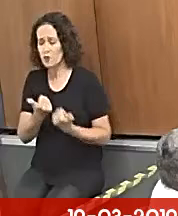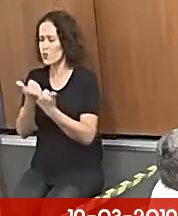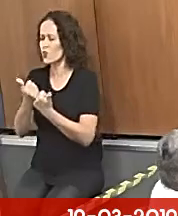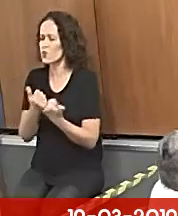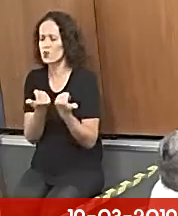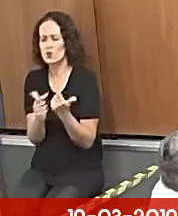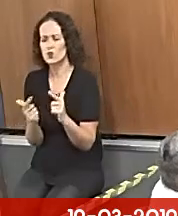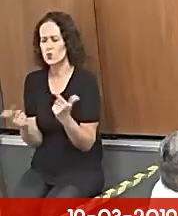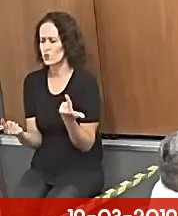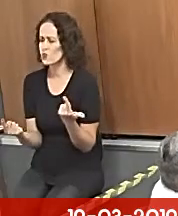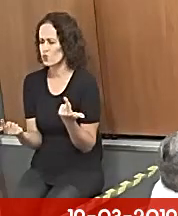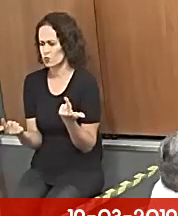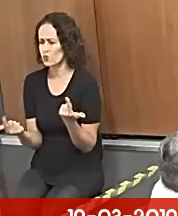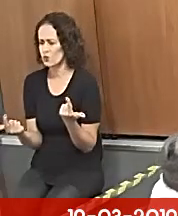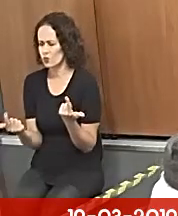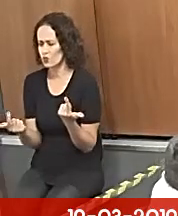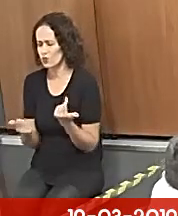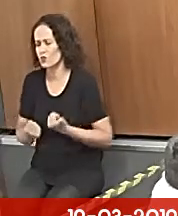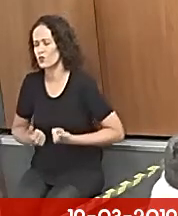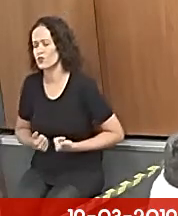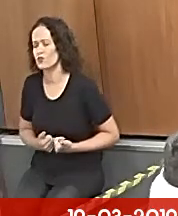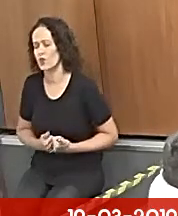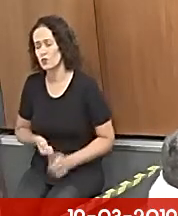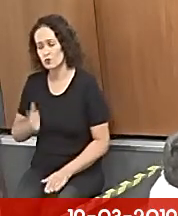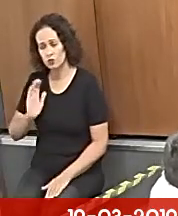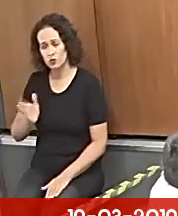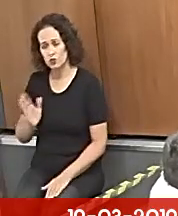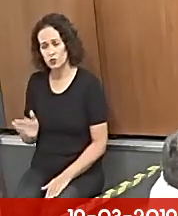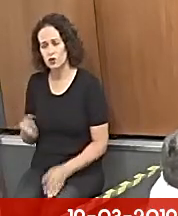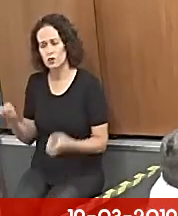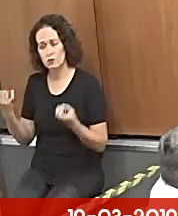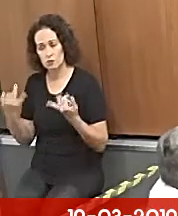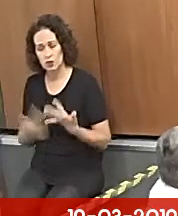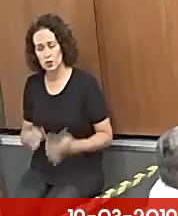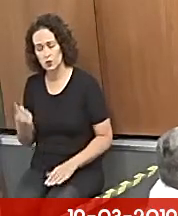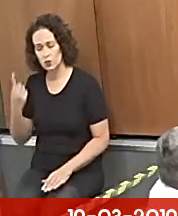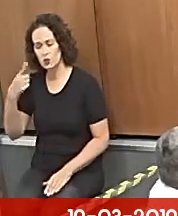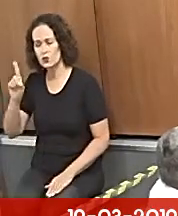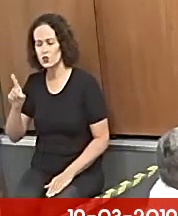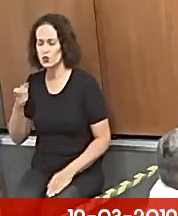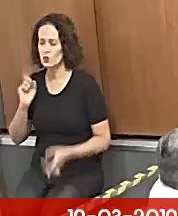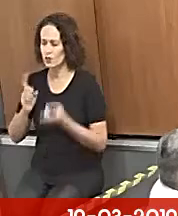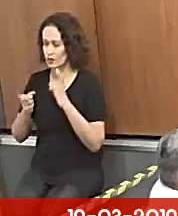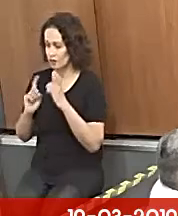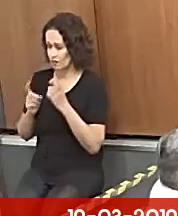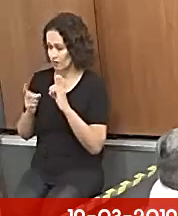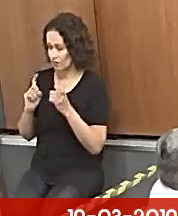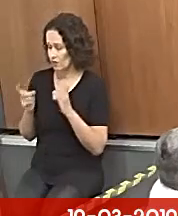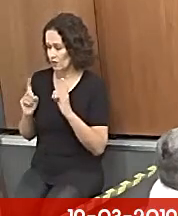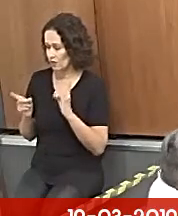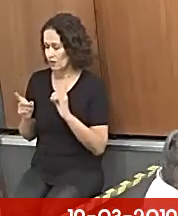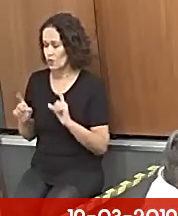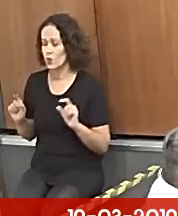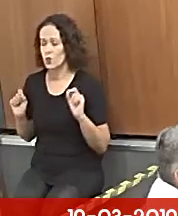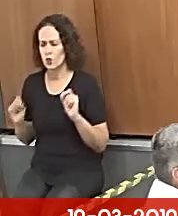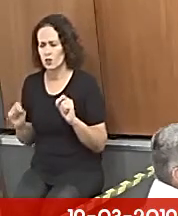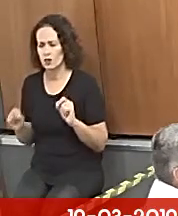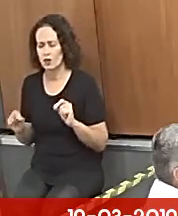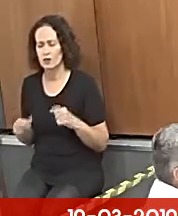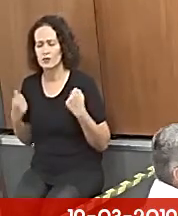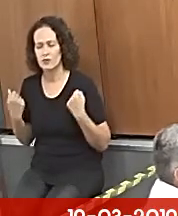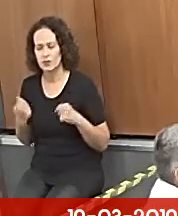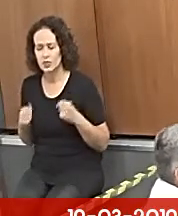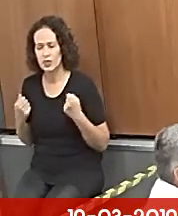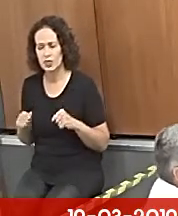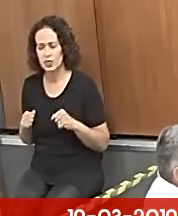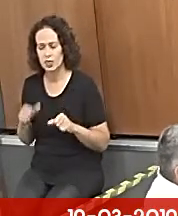gestão porque é assim que eu falei na última reunião isso não é polemizar não é tem que tirar da